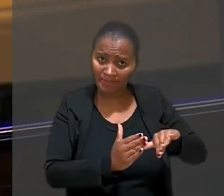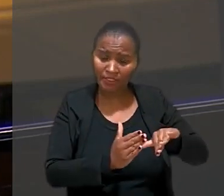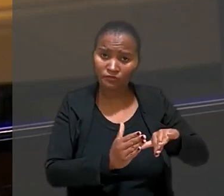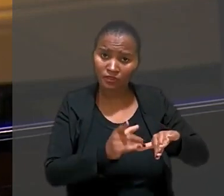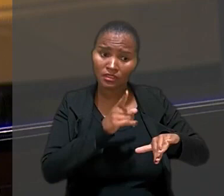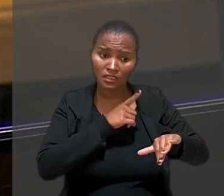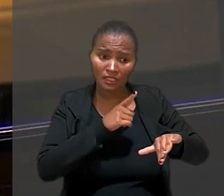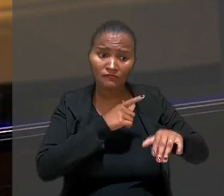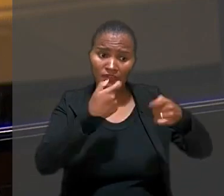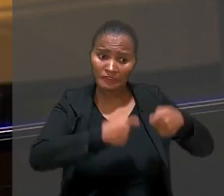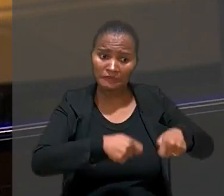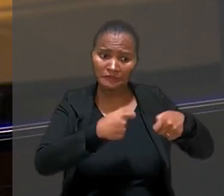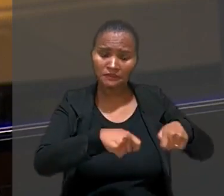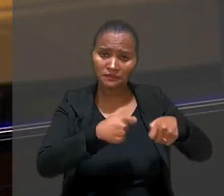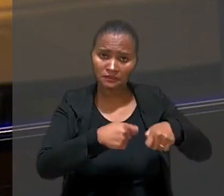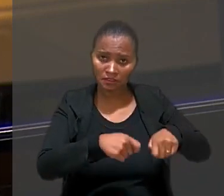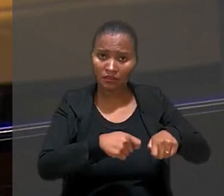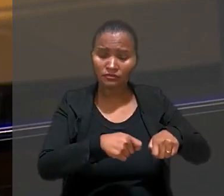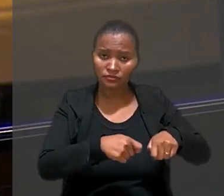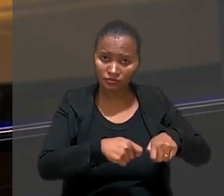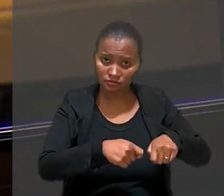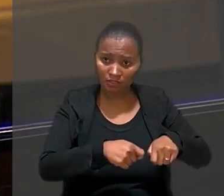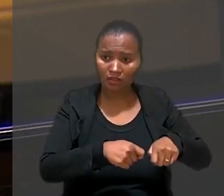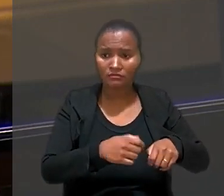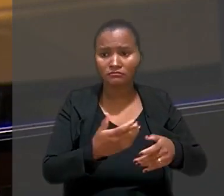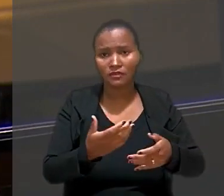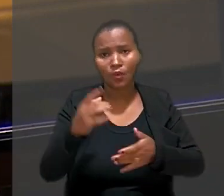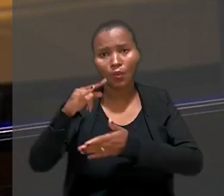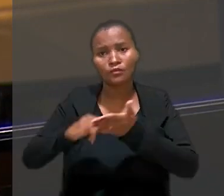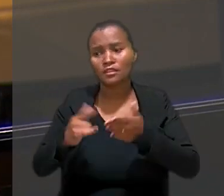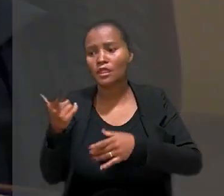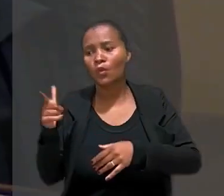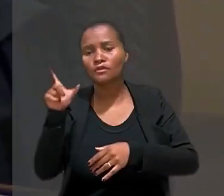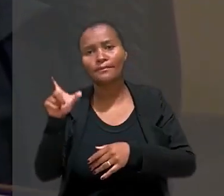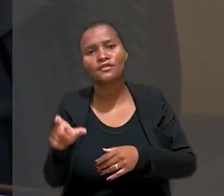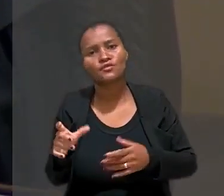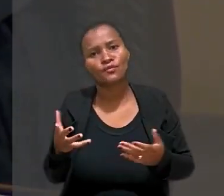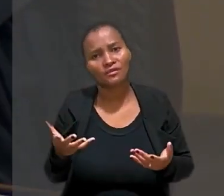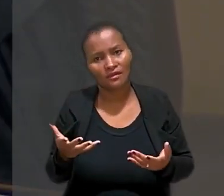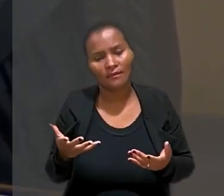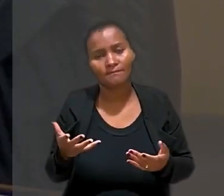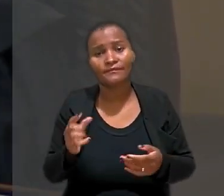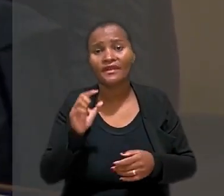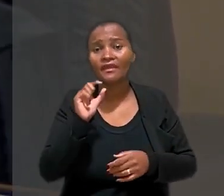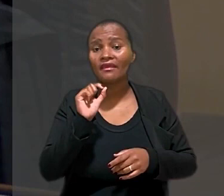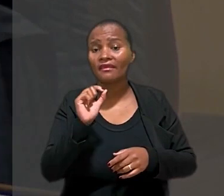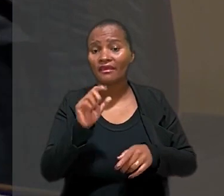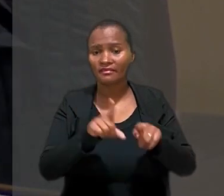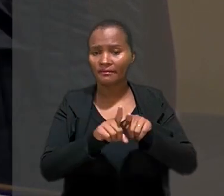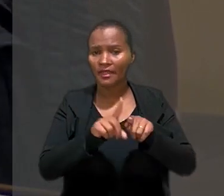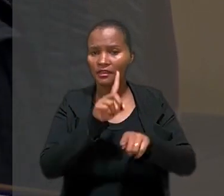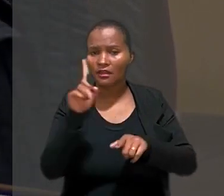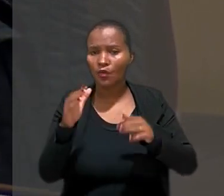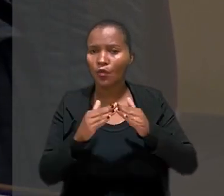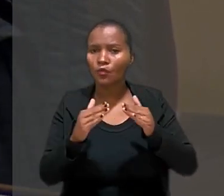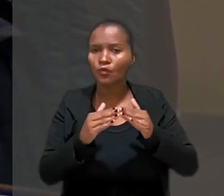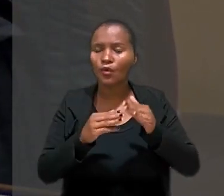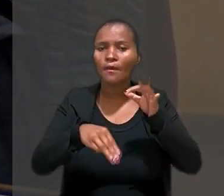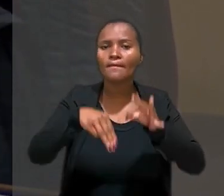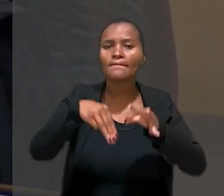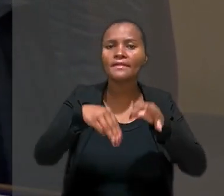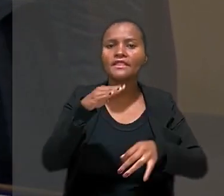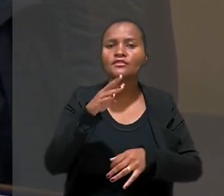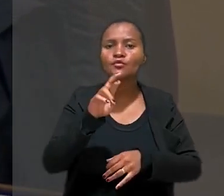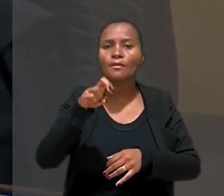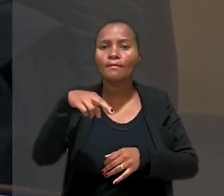houve necessidade de suprir o trabalho do reclamante. Quem também divergiu do voto da relatora foi o